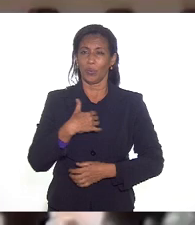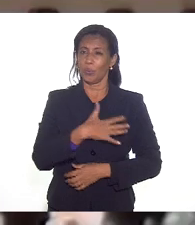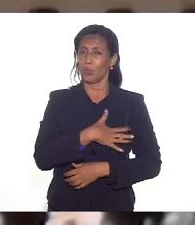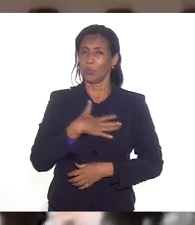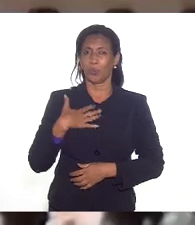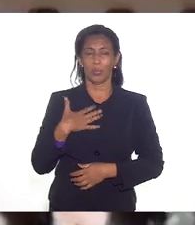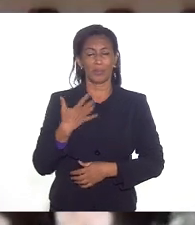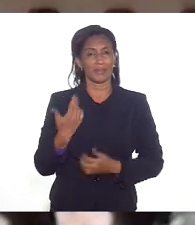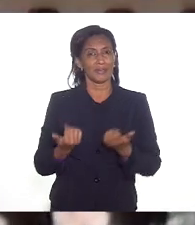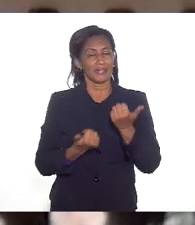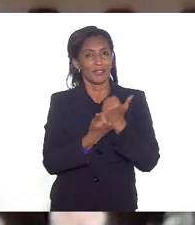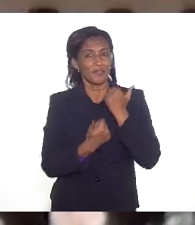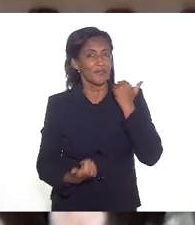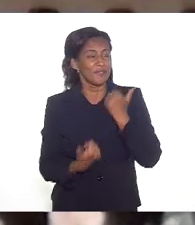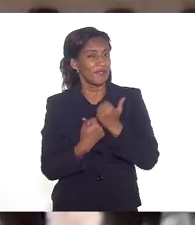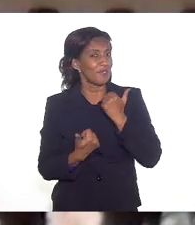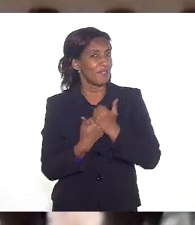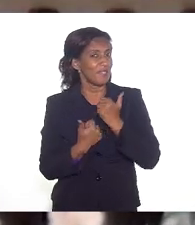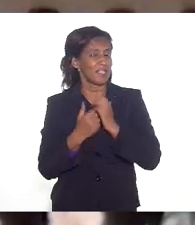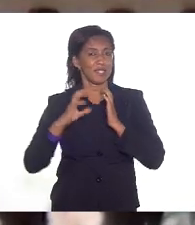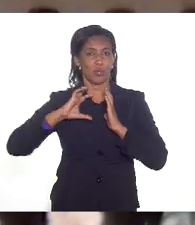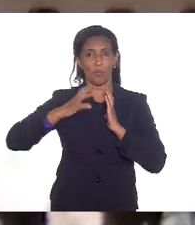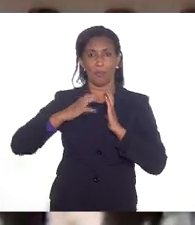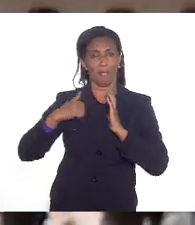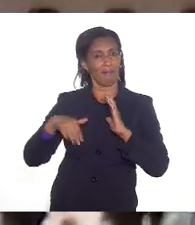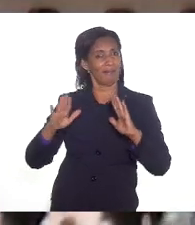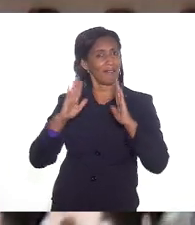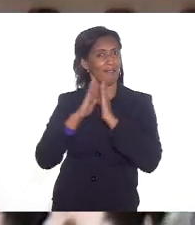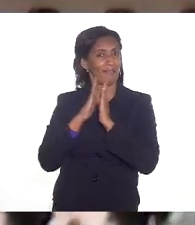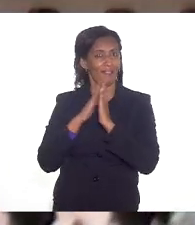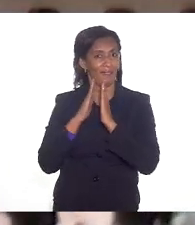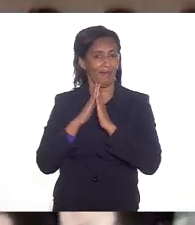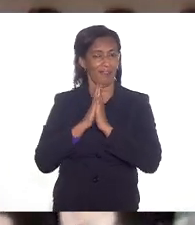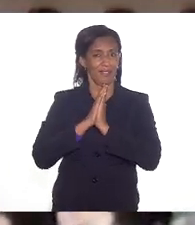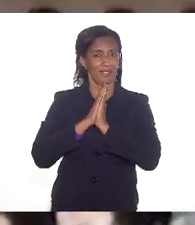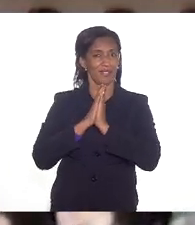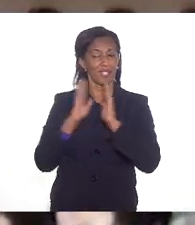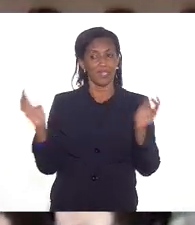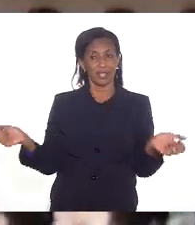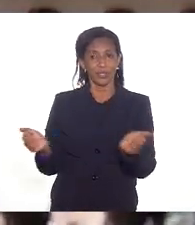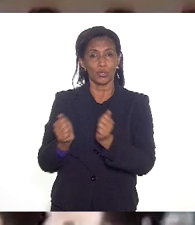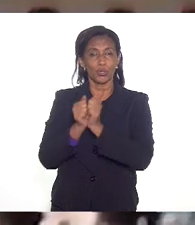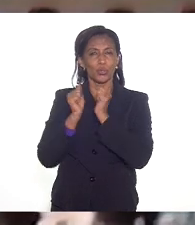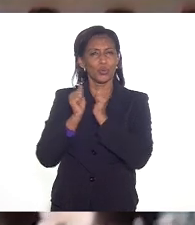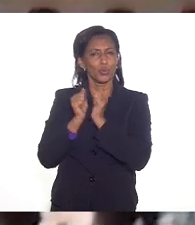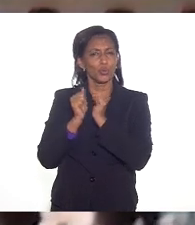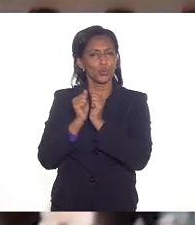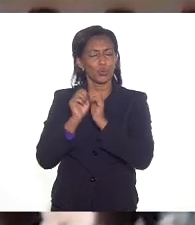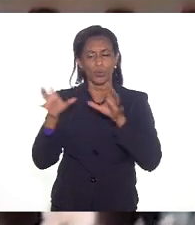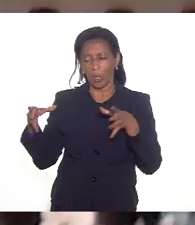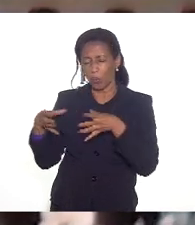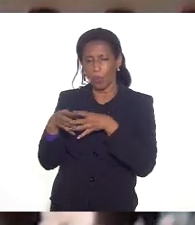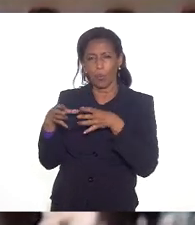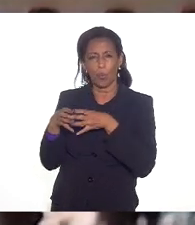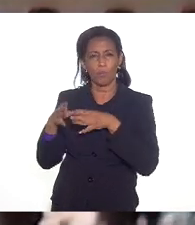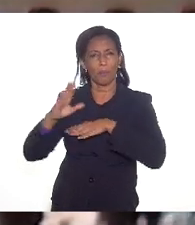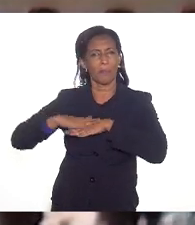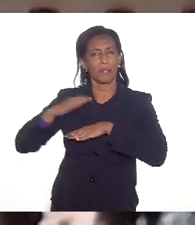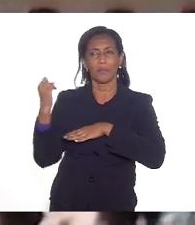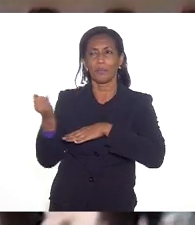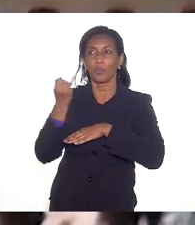muito honrada de ser vice líder do meu partido nessa casa e de compor uma das mais importantes comissões